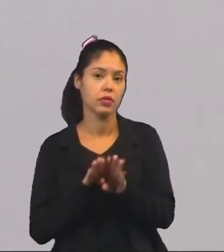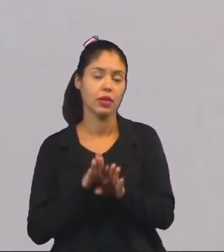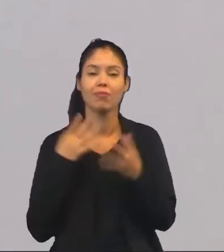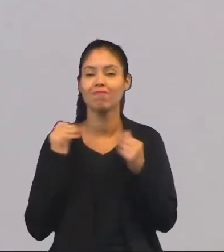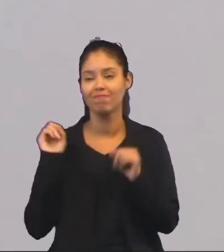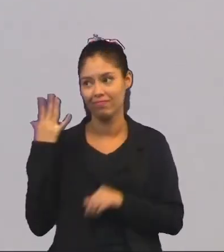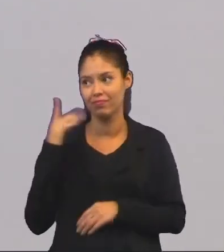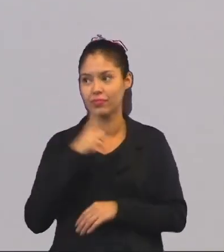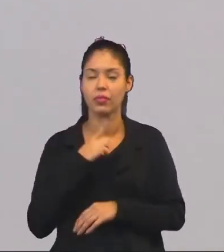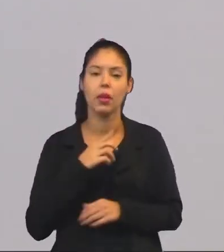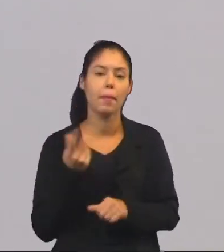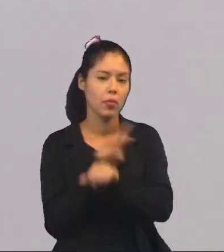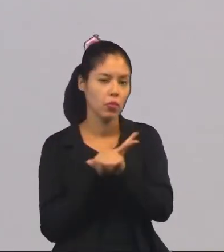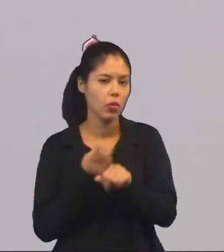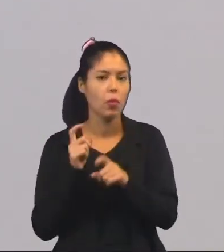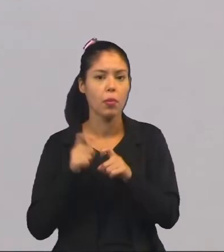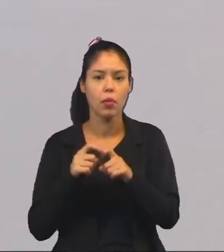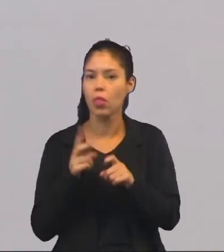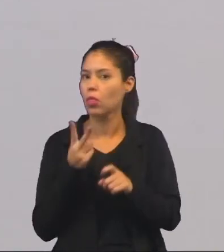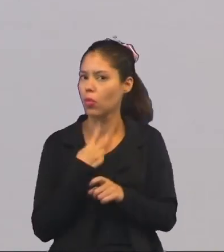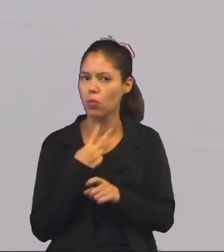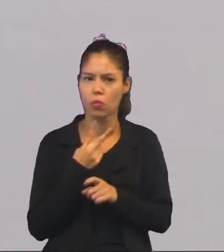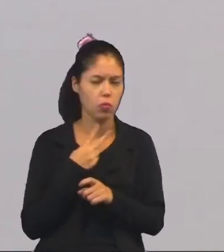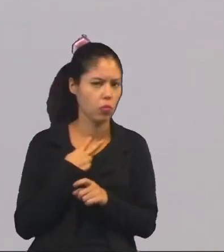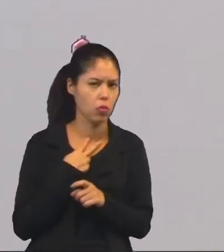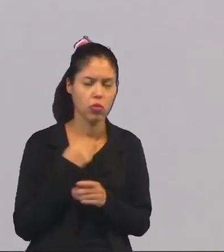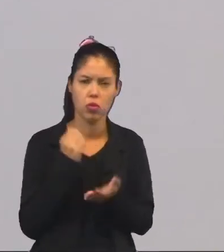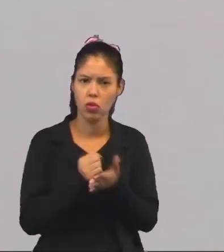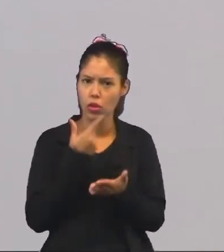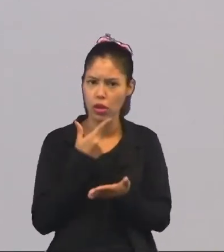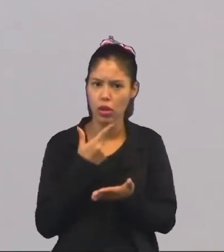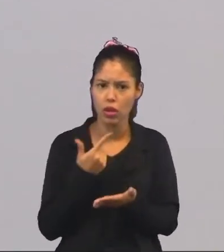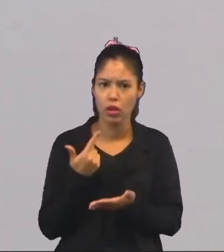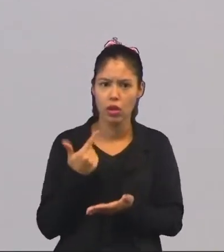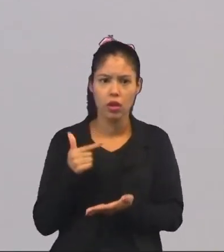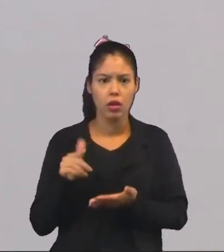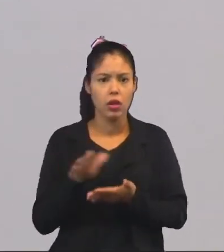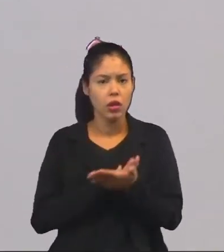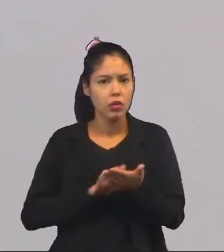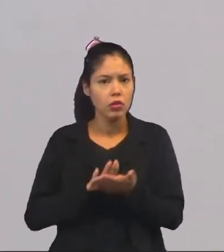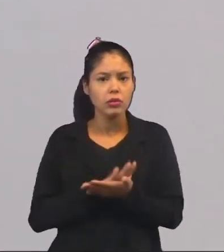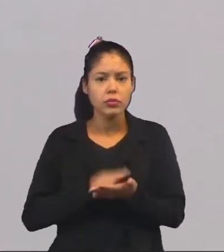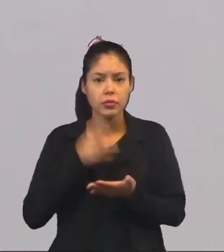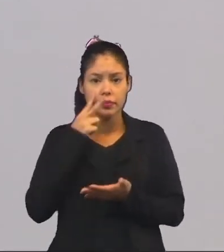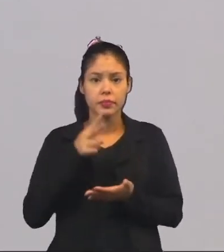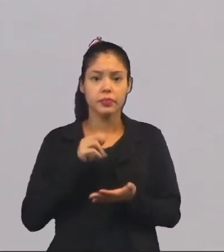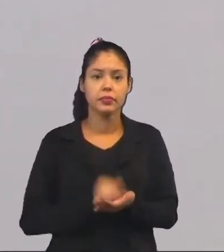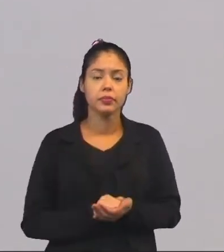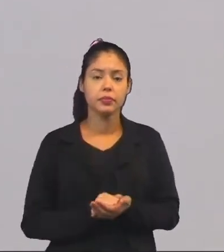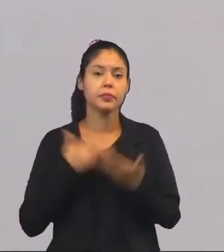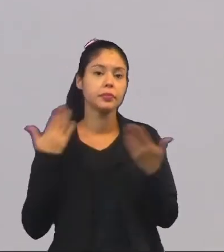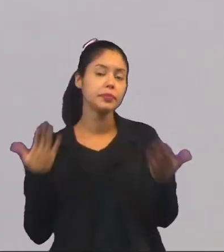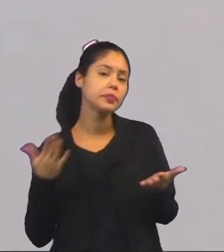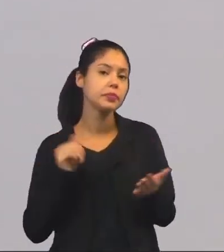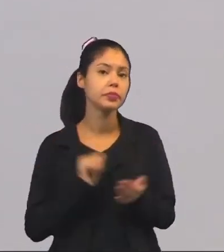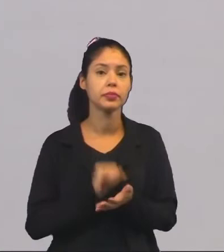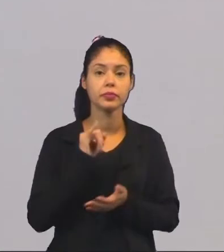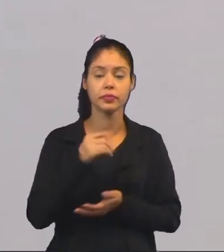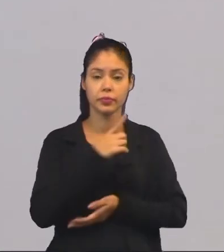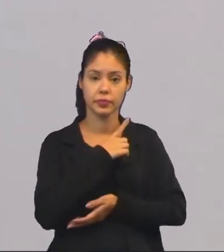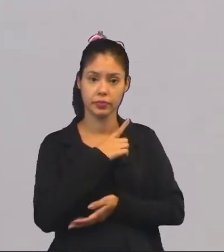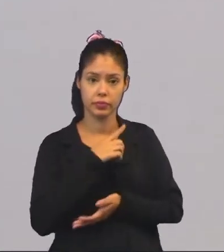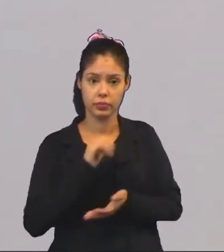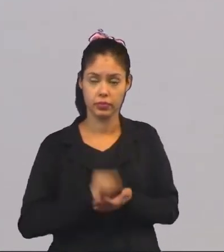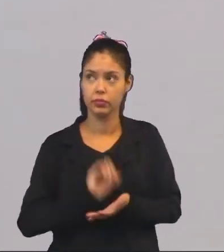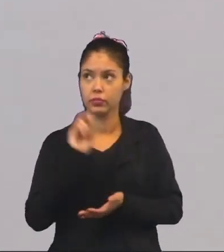adquirir, ela deve procurar um médico. Ela não deve tomar medicações sem antes procurar um médico. Então, se